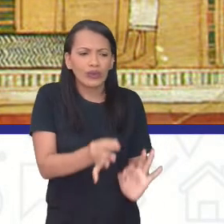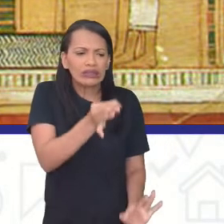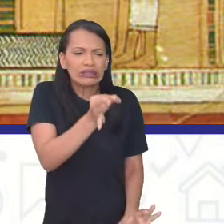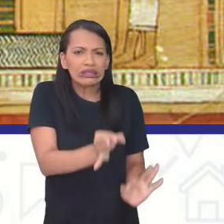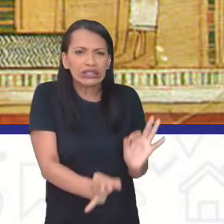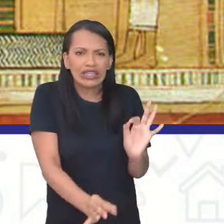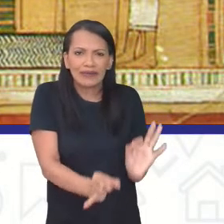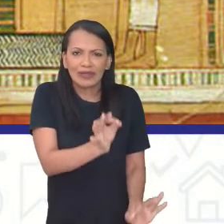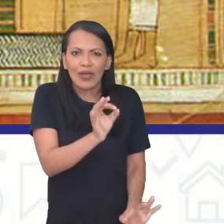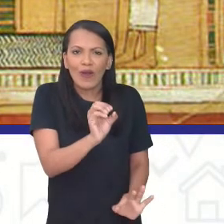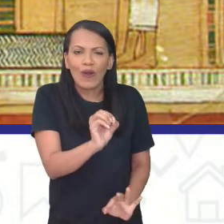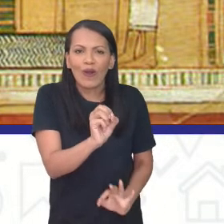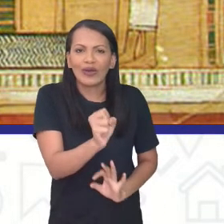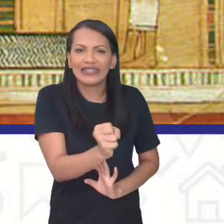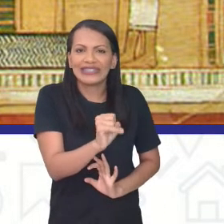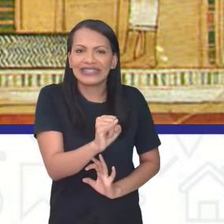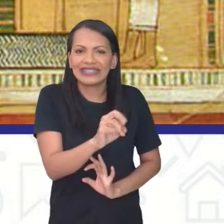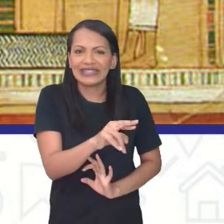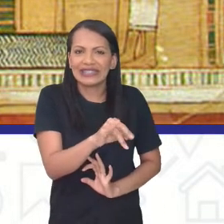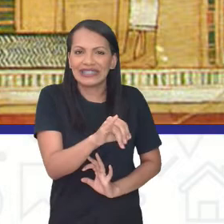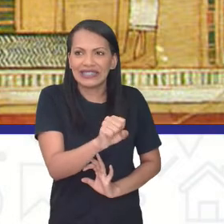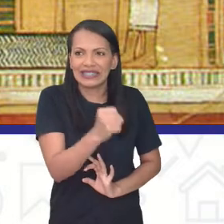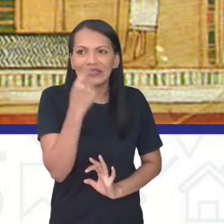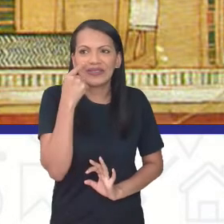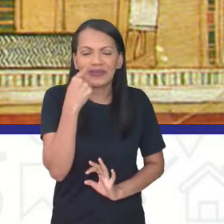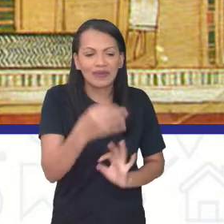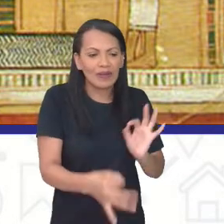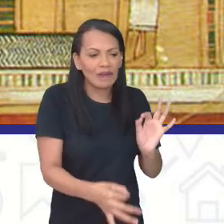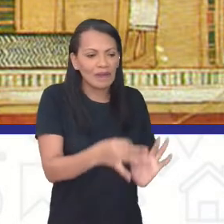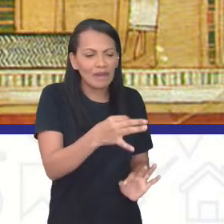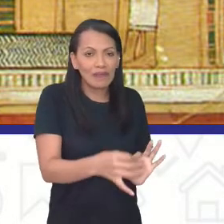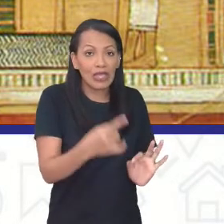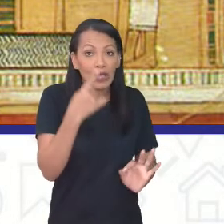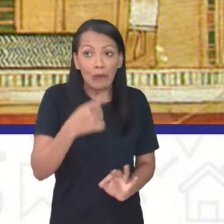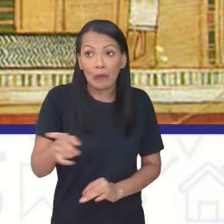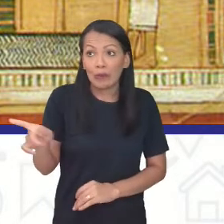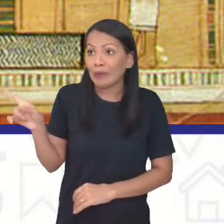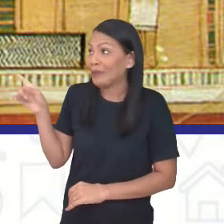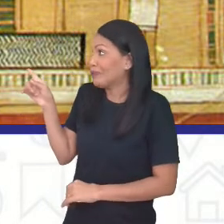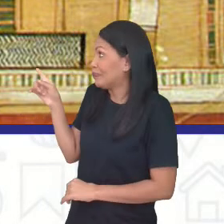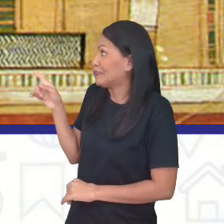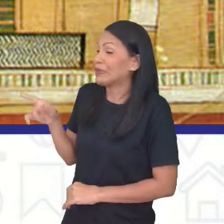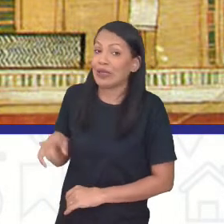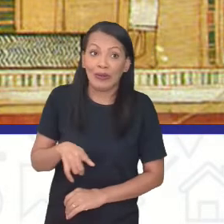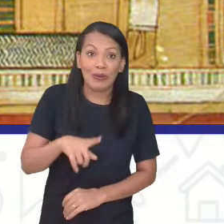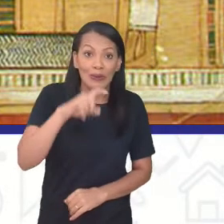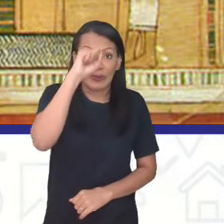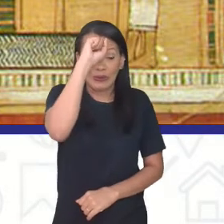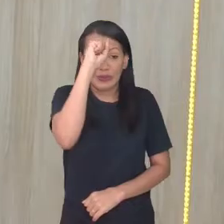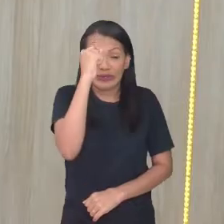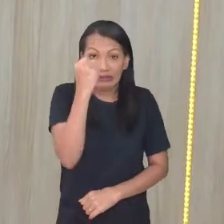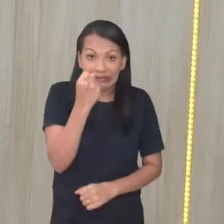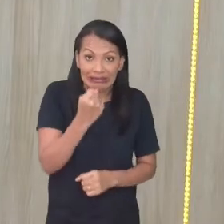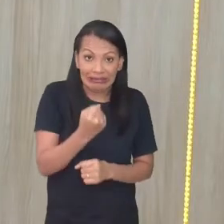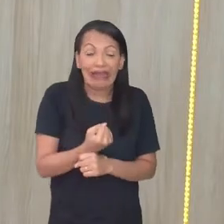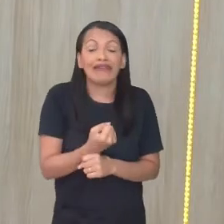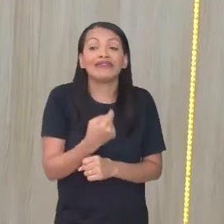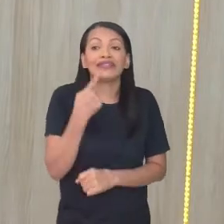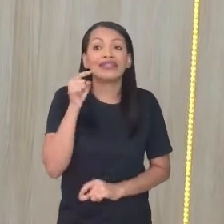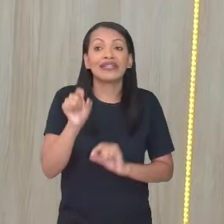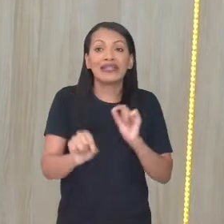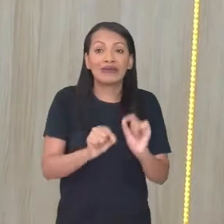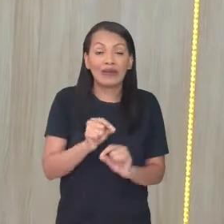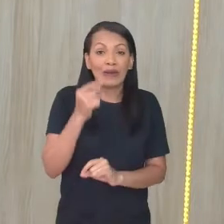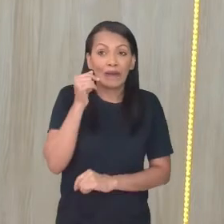Então a gente tem Osíris aqui, ó, a principal divindade aqui, e aqui não dá para ver, mas aqui, ó, tem